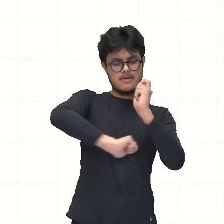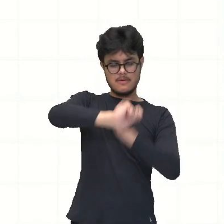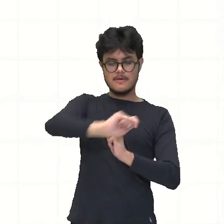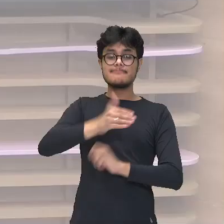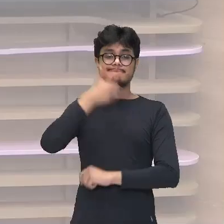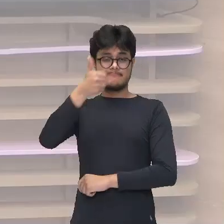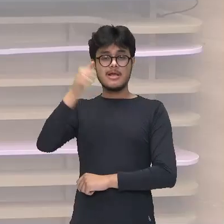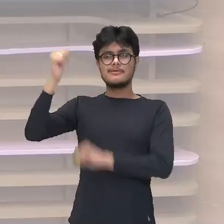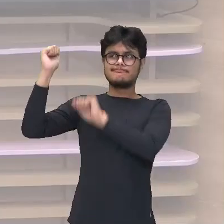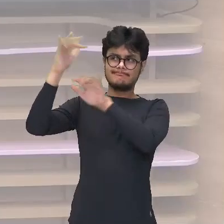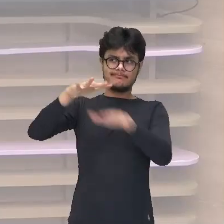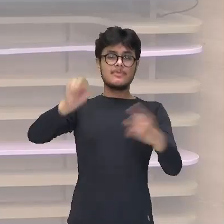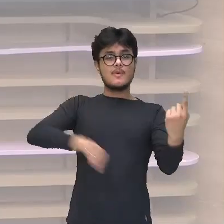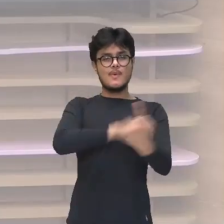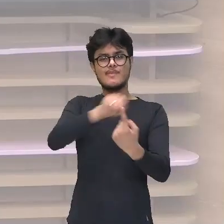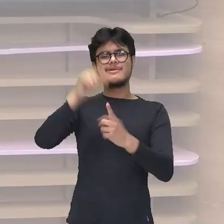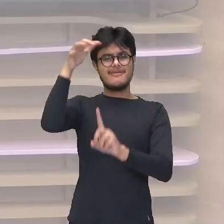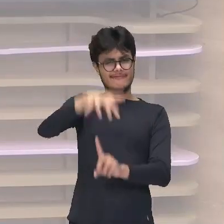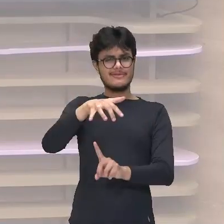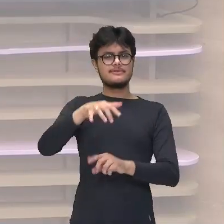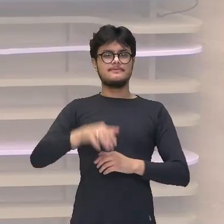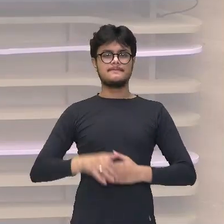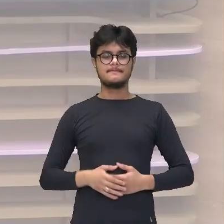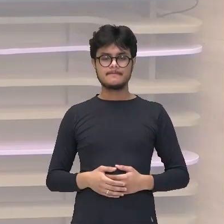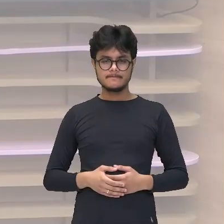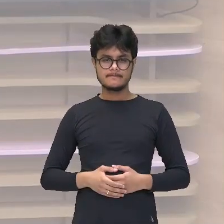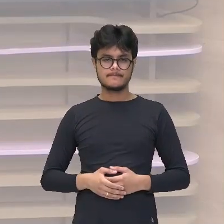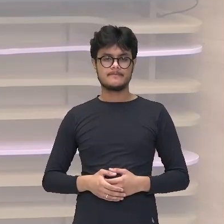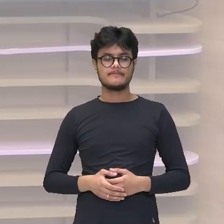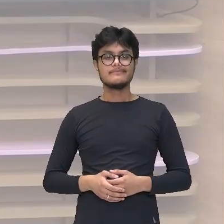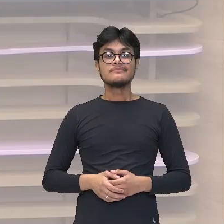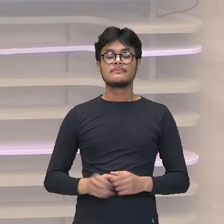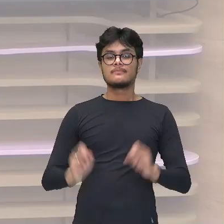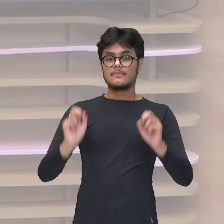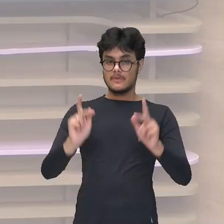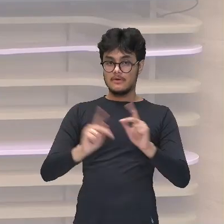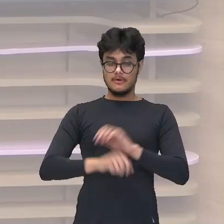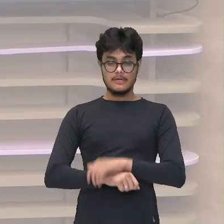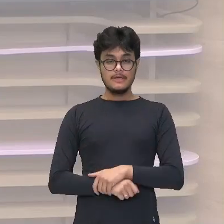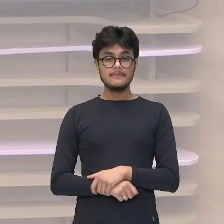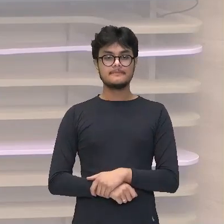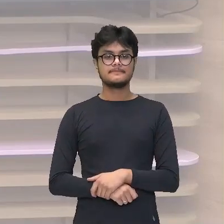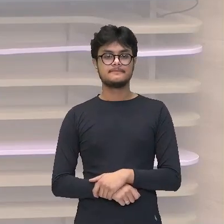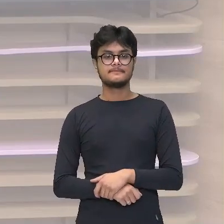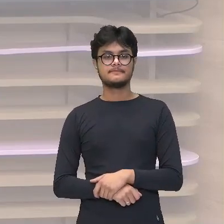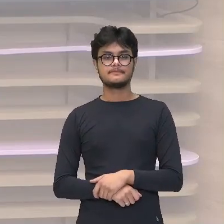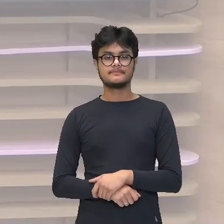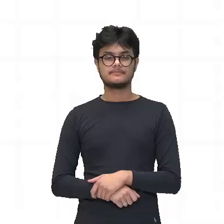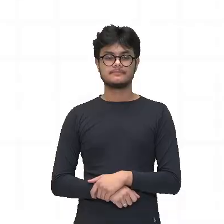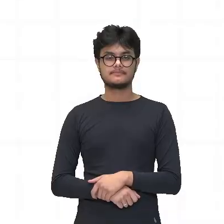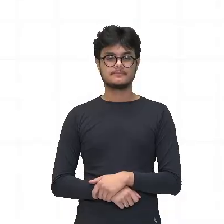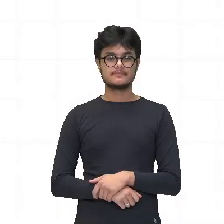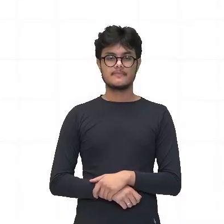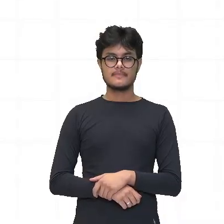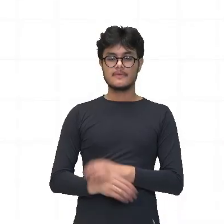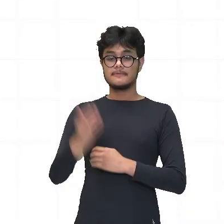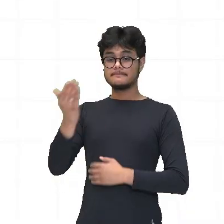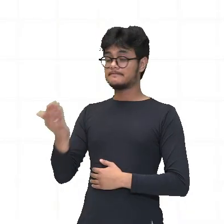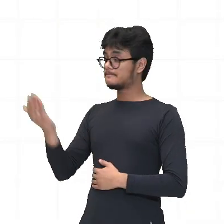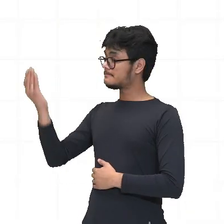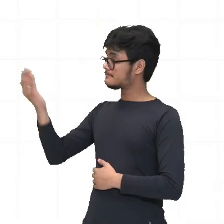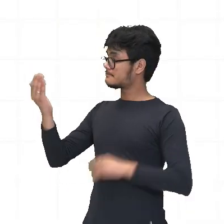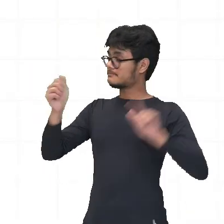pode destacar, que são considerados aí os fatores atrativos, tá bom? No mapinha, nós